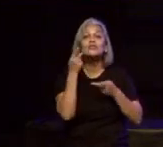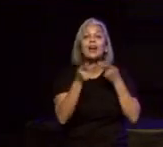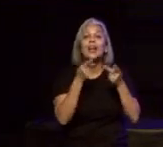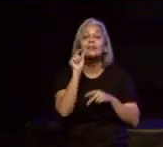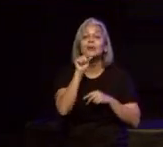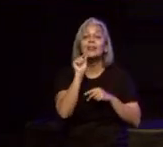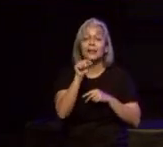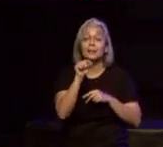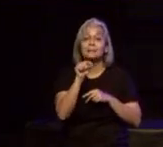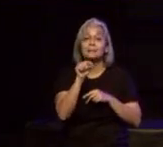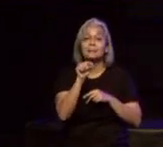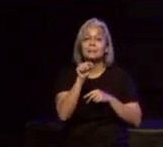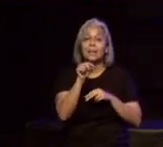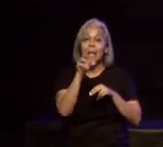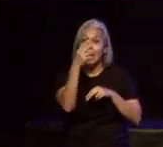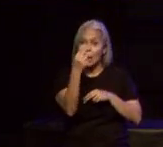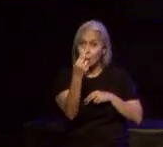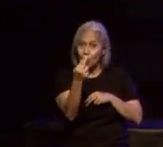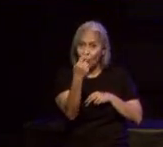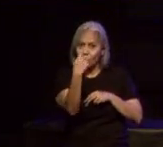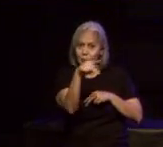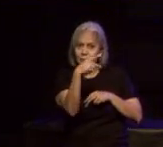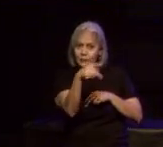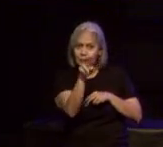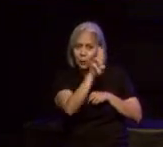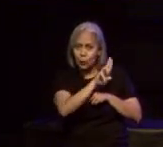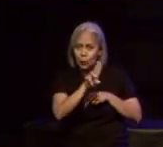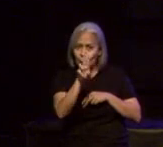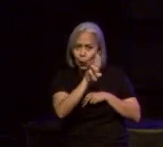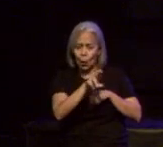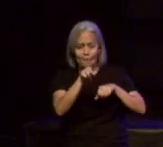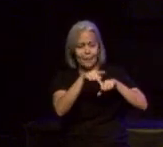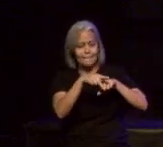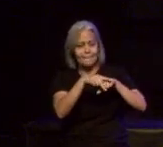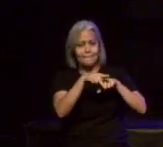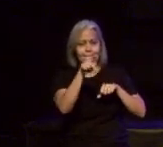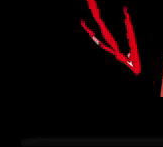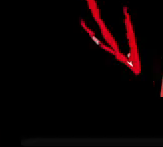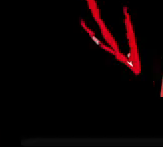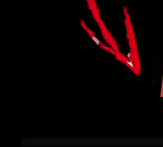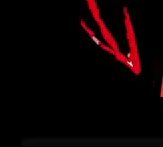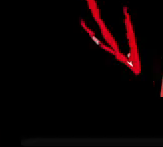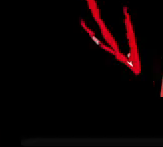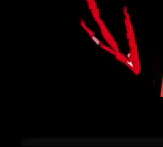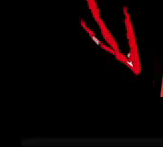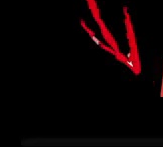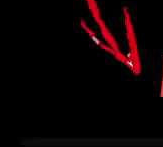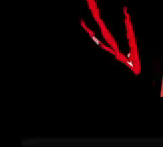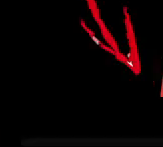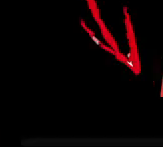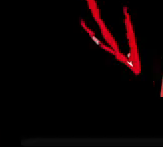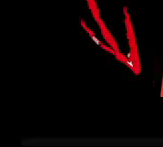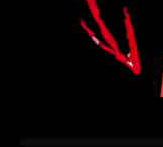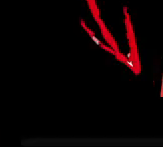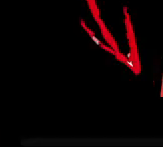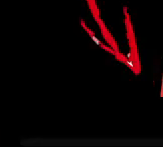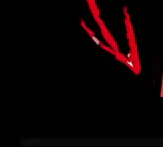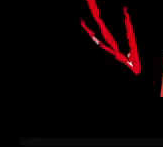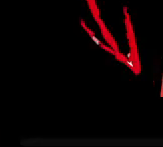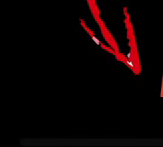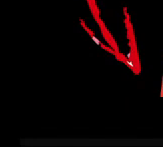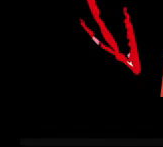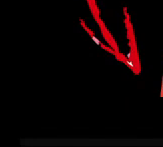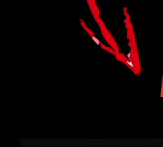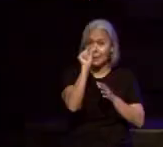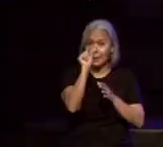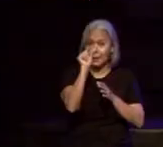como no seu nome, né, assim como o seu nome Petros fala de algo que tem consistência,